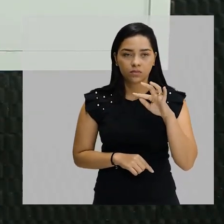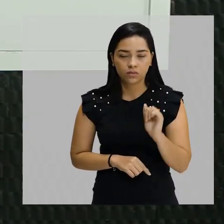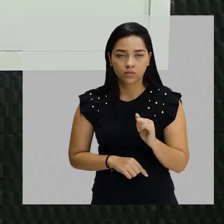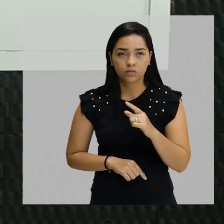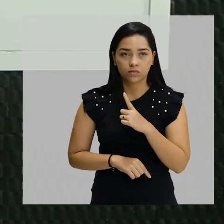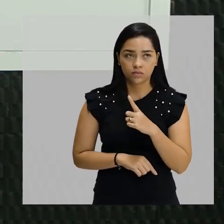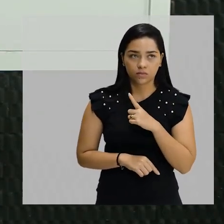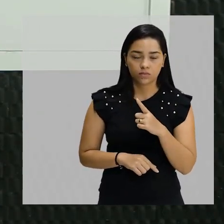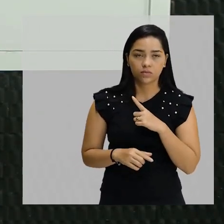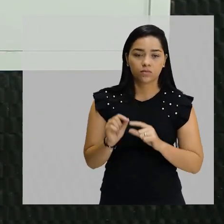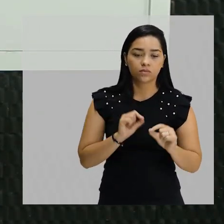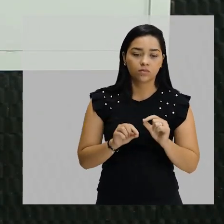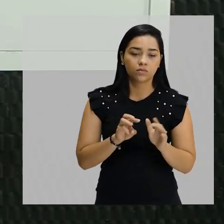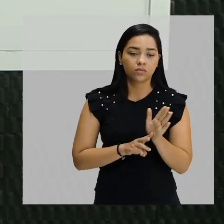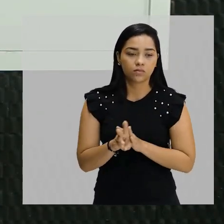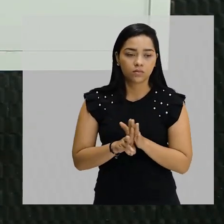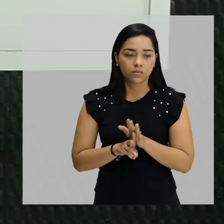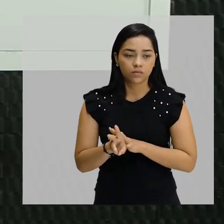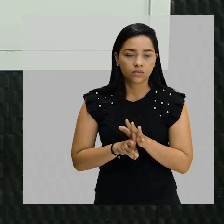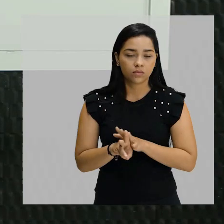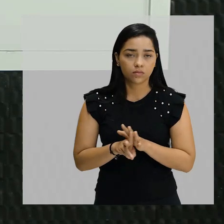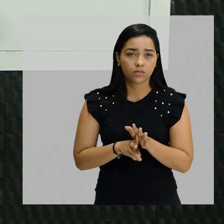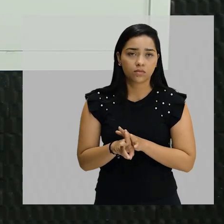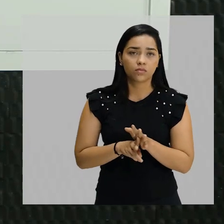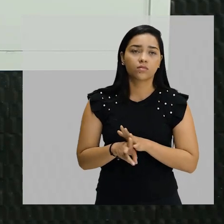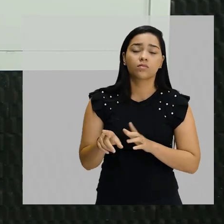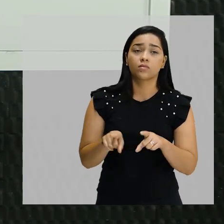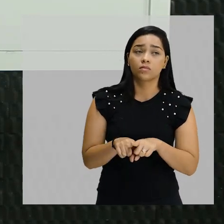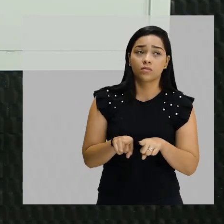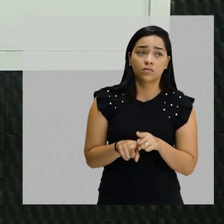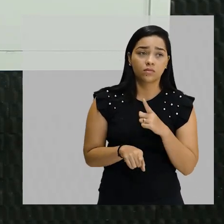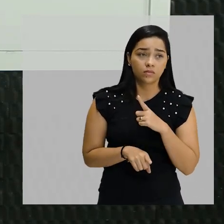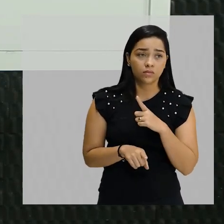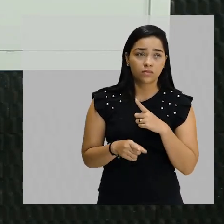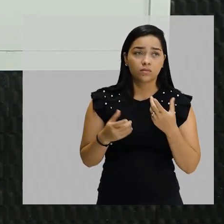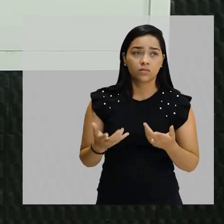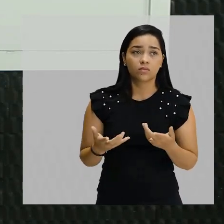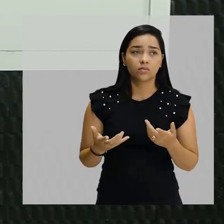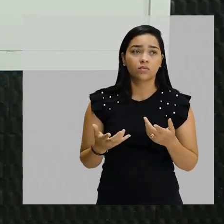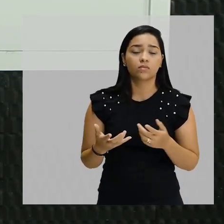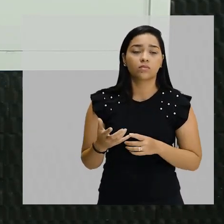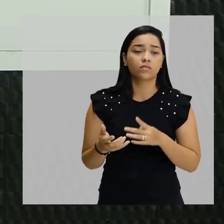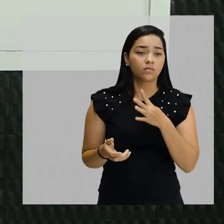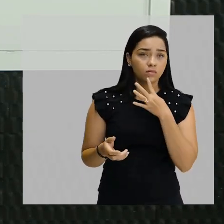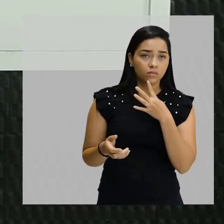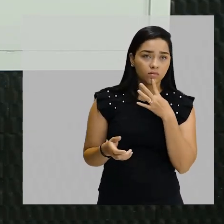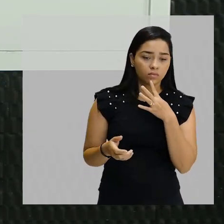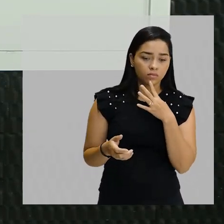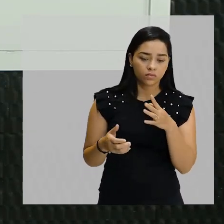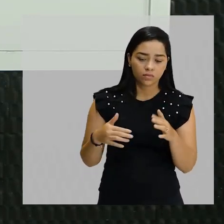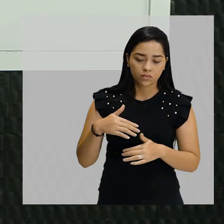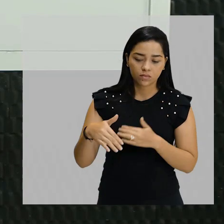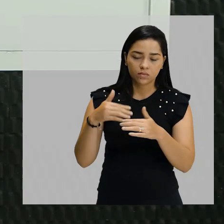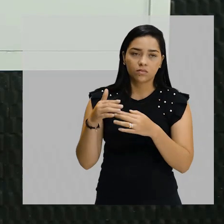estabelece Claro um método ele estabelece esse mé todo estabelece uma forma e esta forma de conhecimento construir